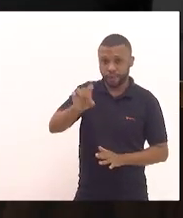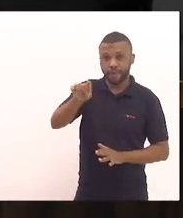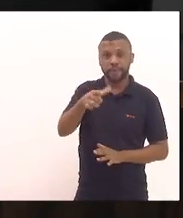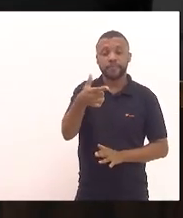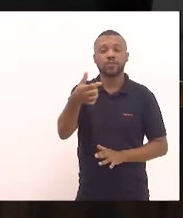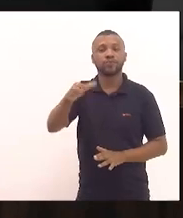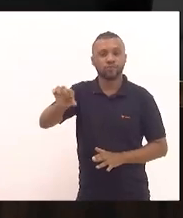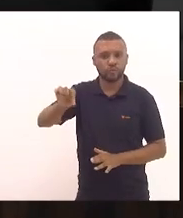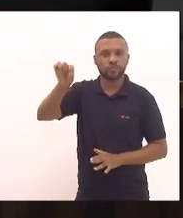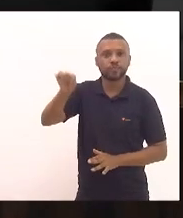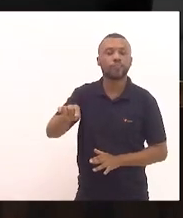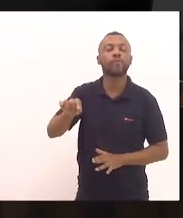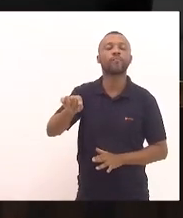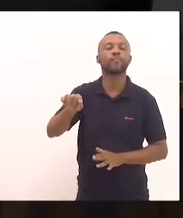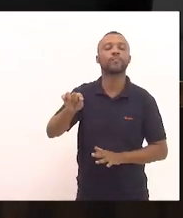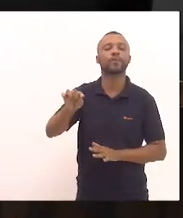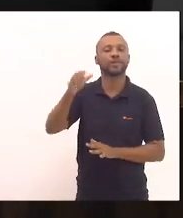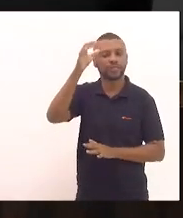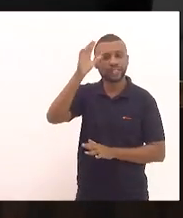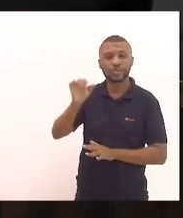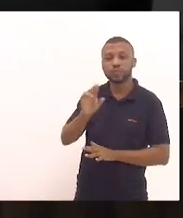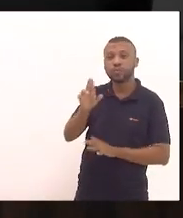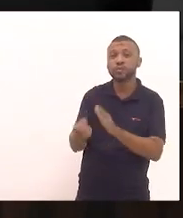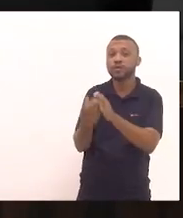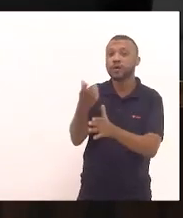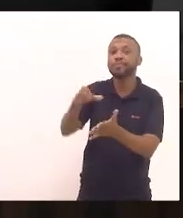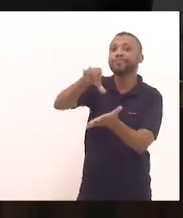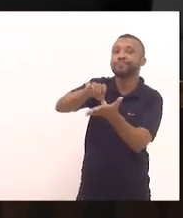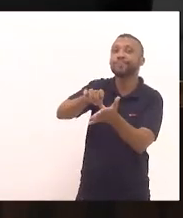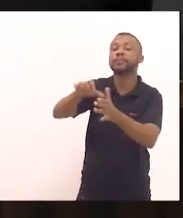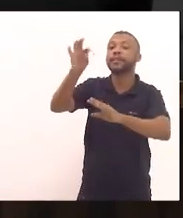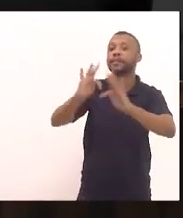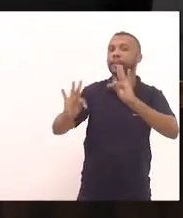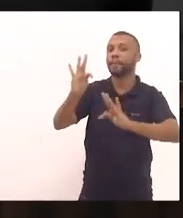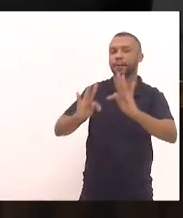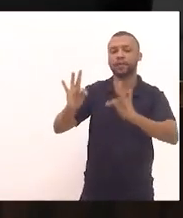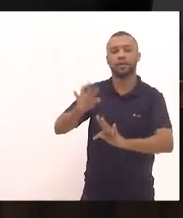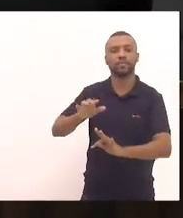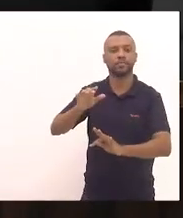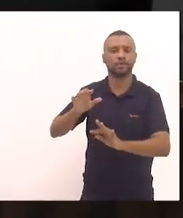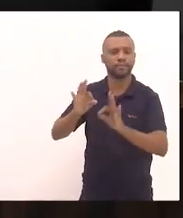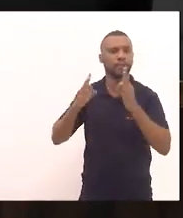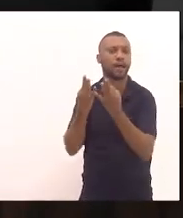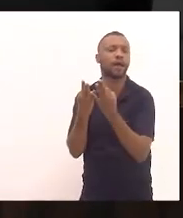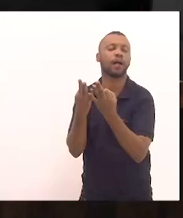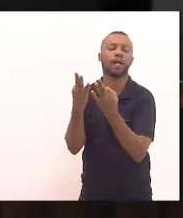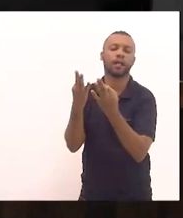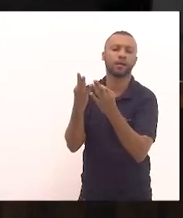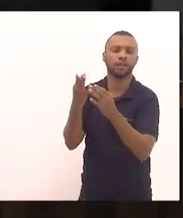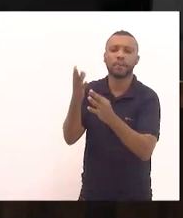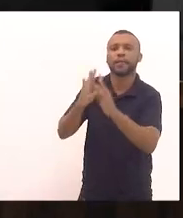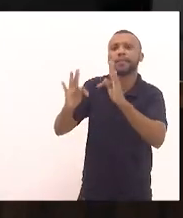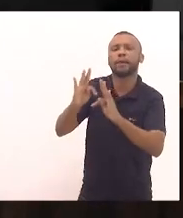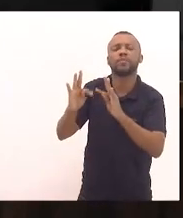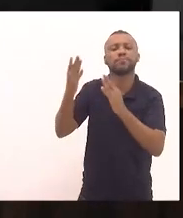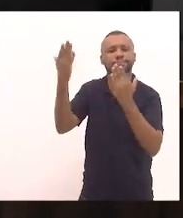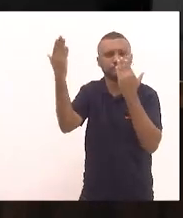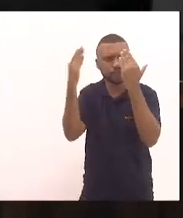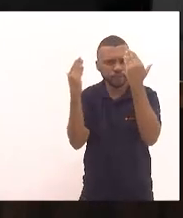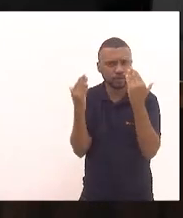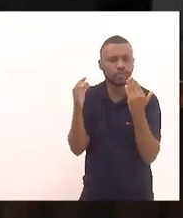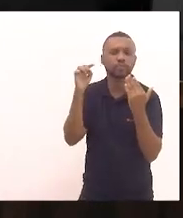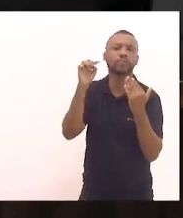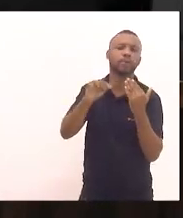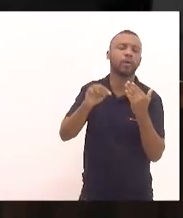Tia Ju, institui os centros de terapia familiar e o conjunto para tratamento de doenças psicossomáticas de mães e filhos na rede